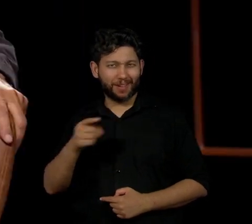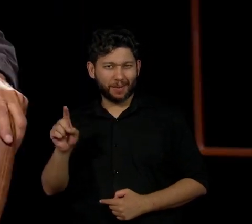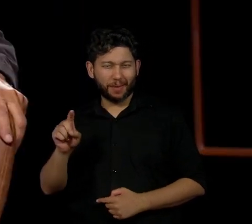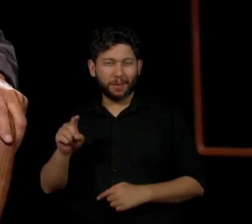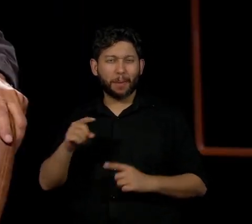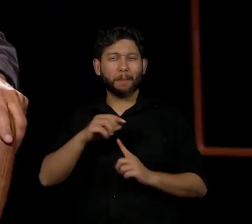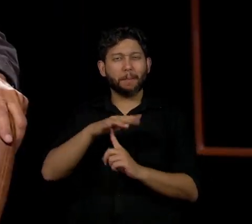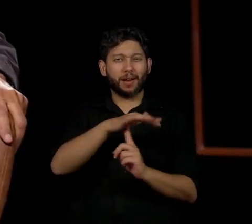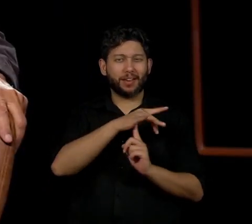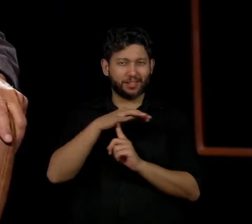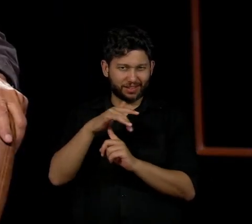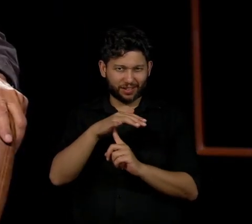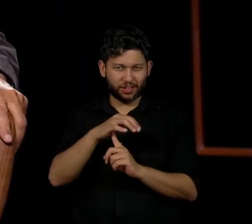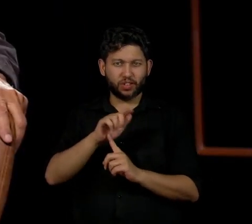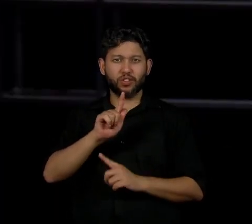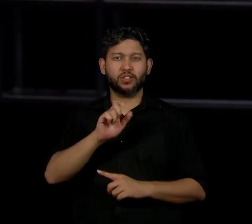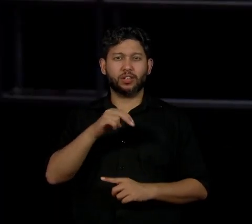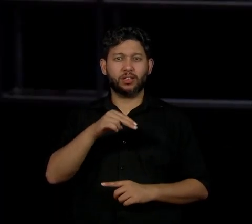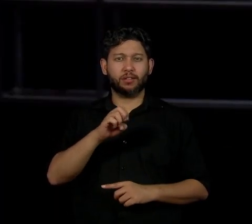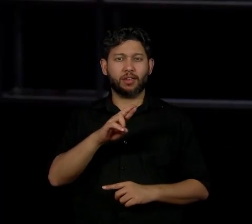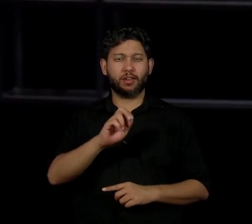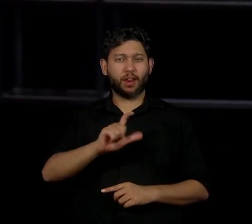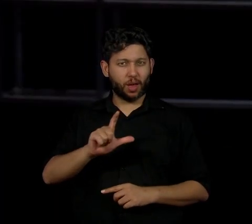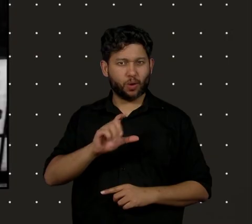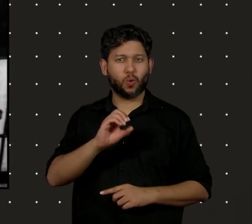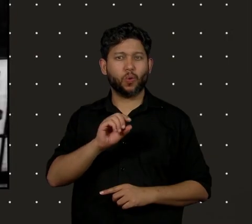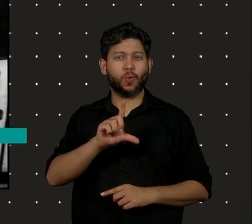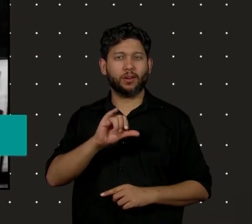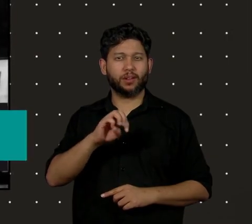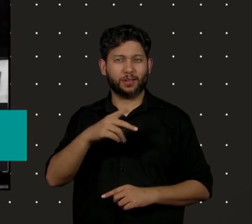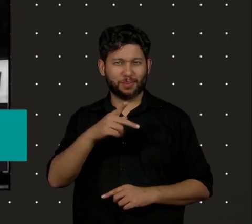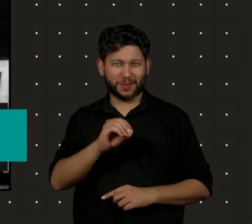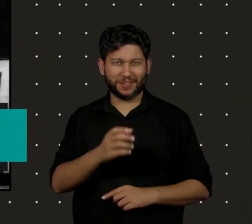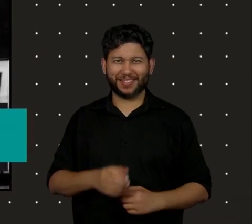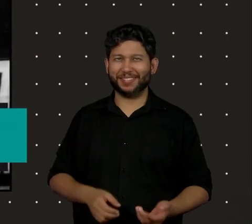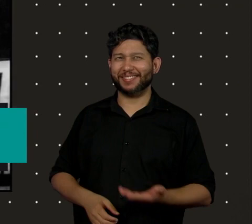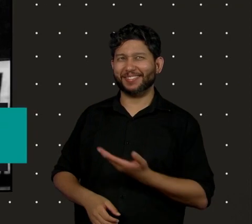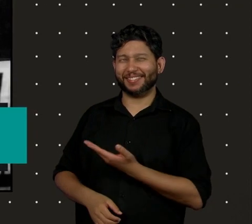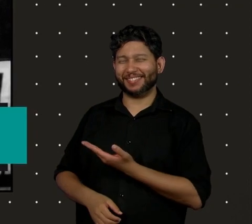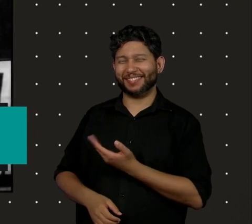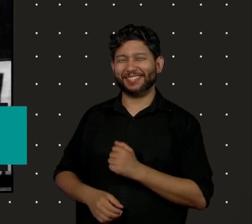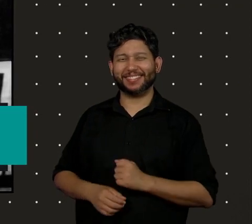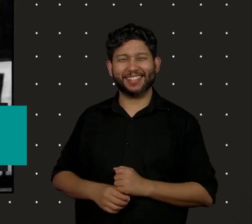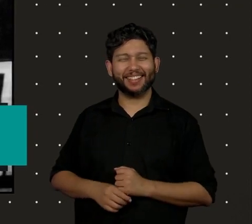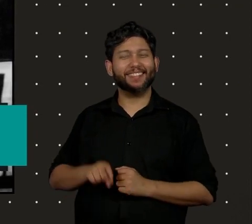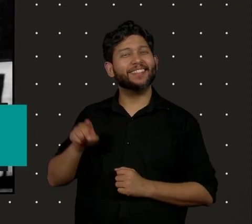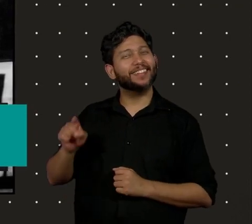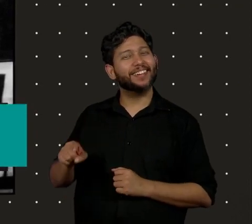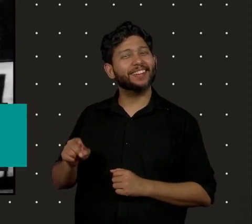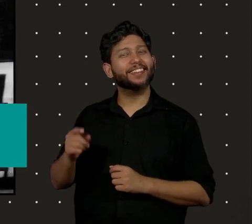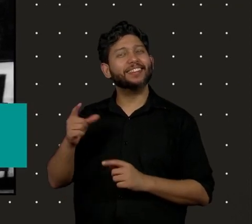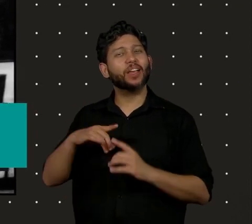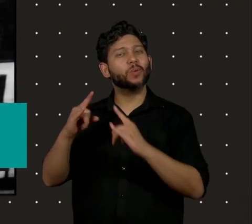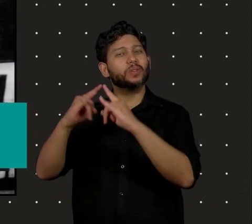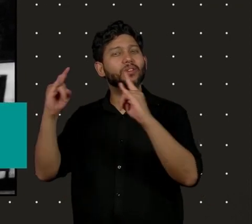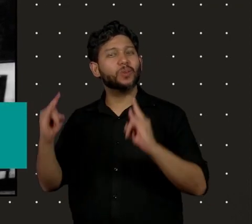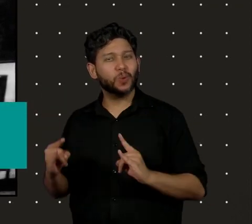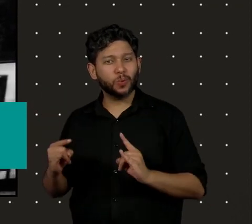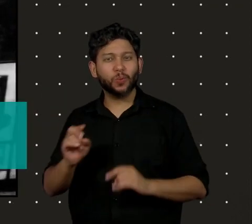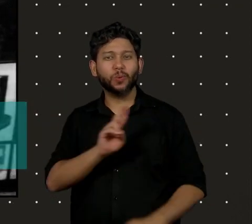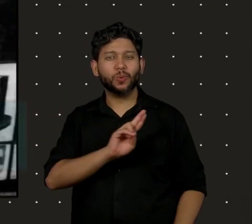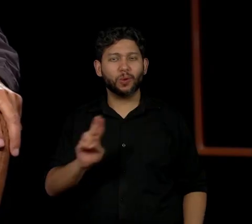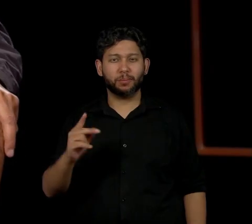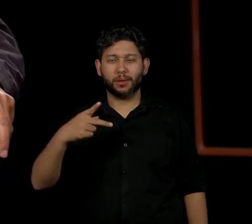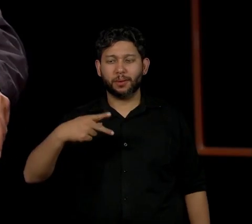General Olímpio da Silveira. Isso, lá no finzinho da São João. Exatamente. Onde estava estabelecido ali o Circo Piolim. E